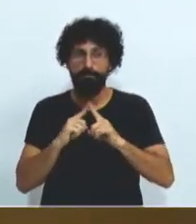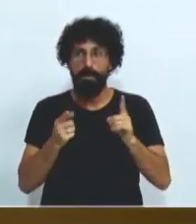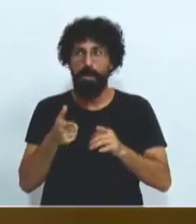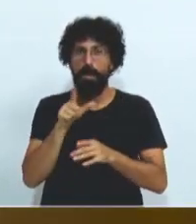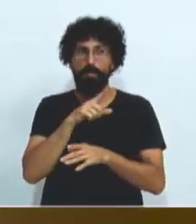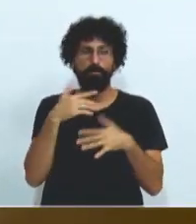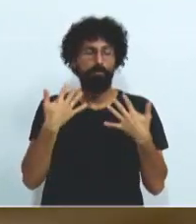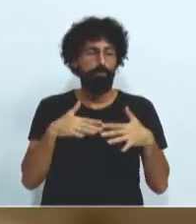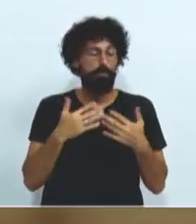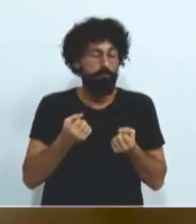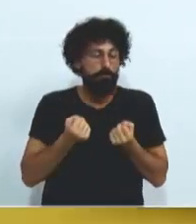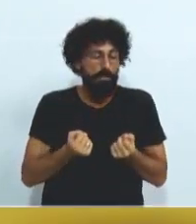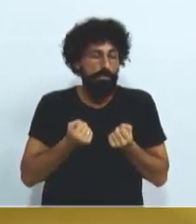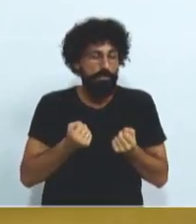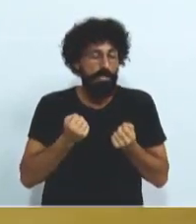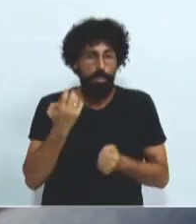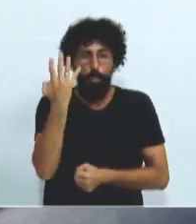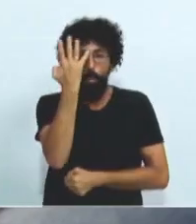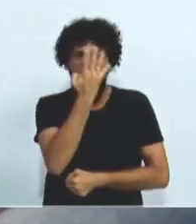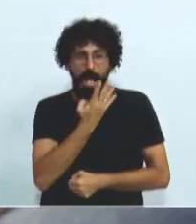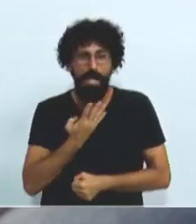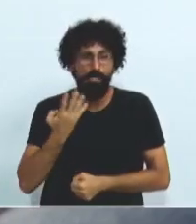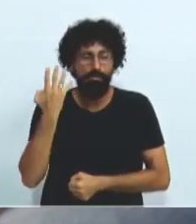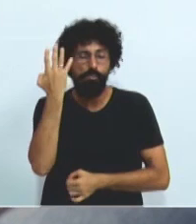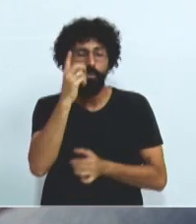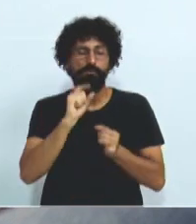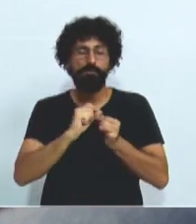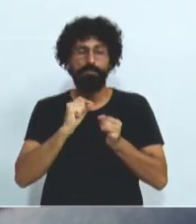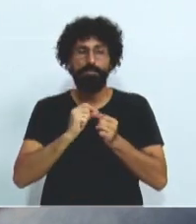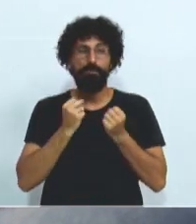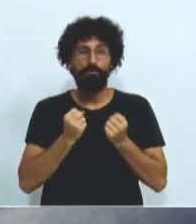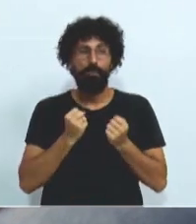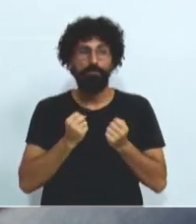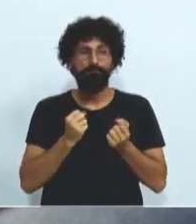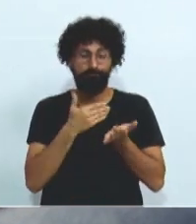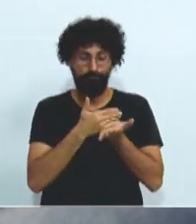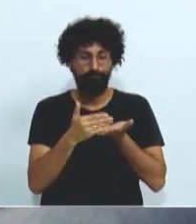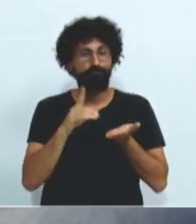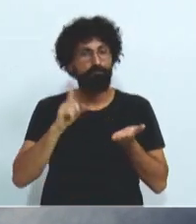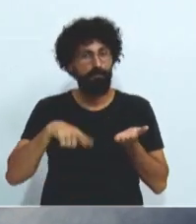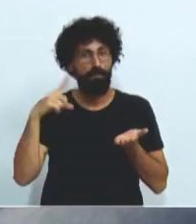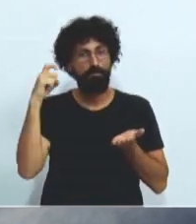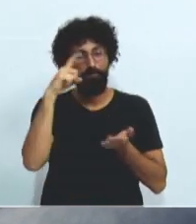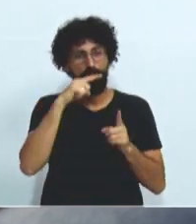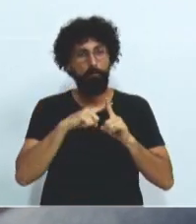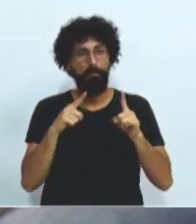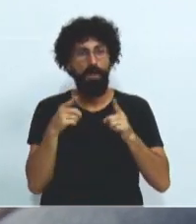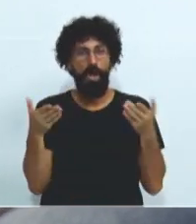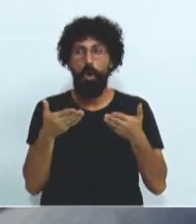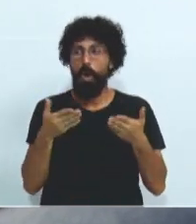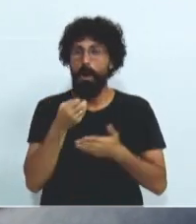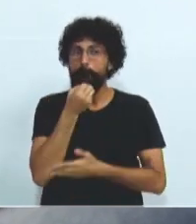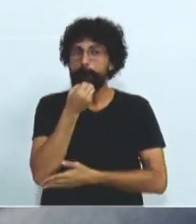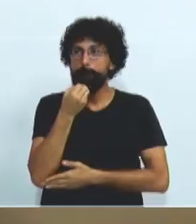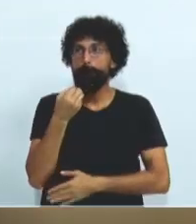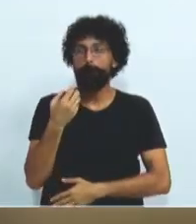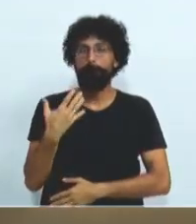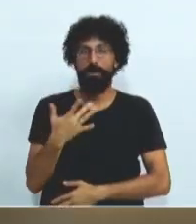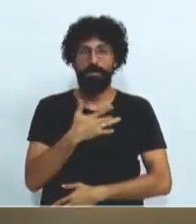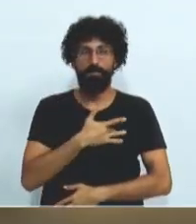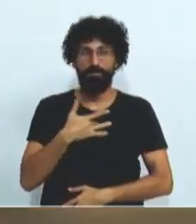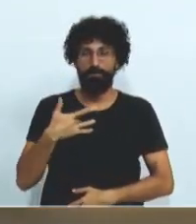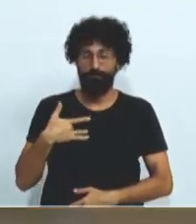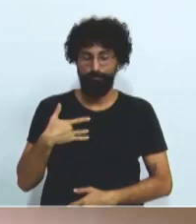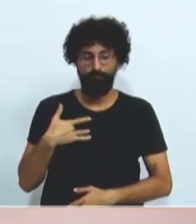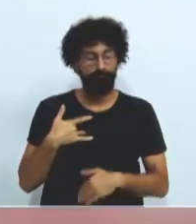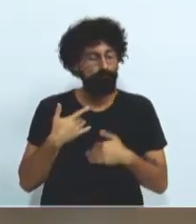4 horas de relógio de quimio. No início sempre é mais difícil, mas agora ela está bem, aí só vou 2 vezes. Por